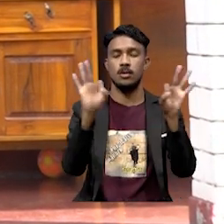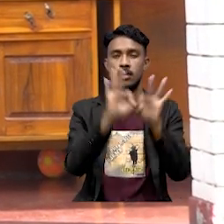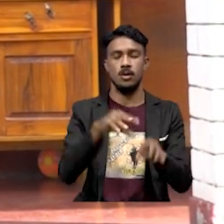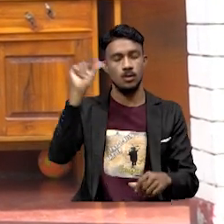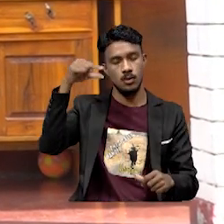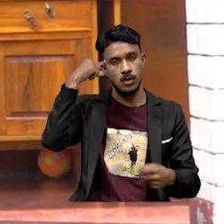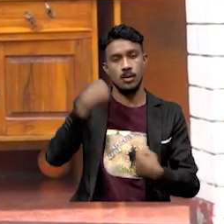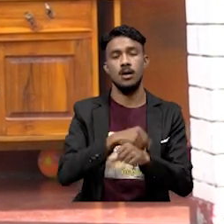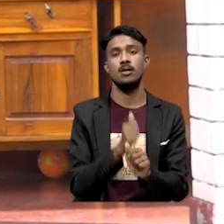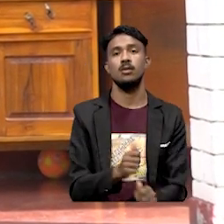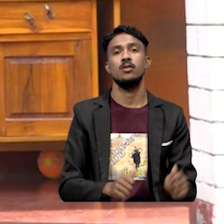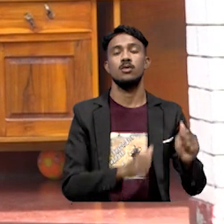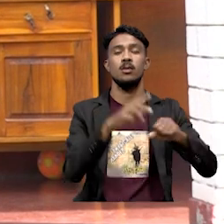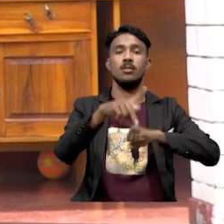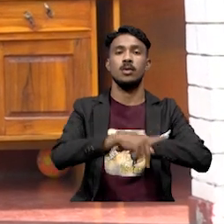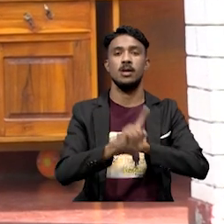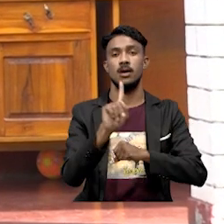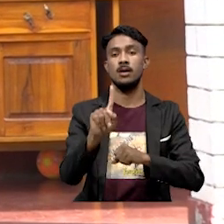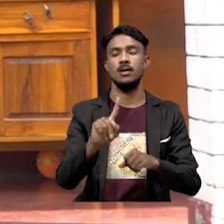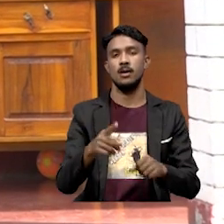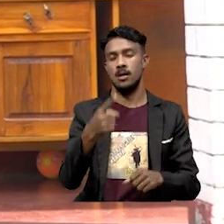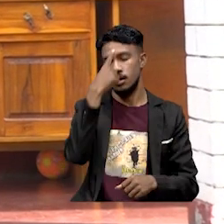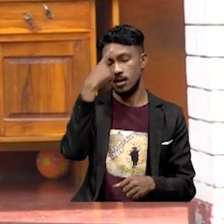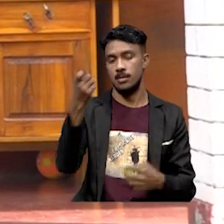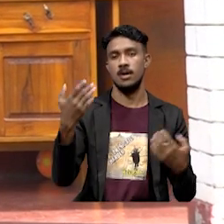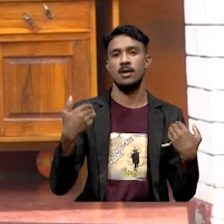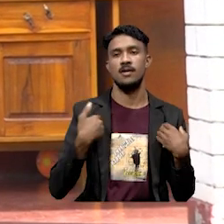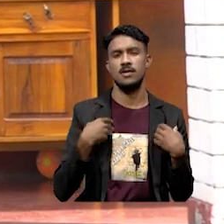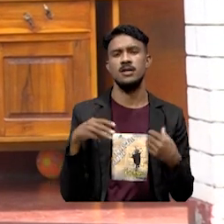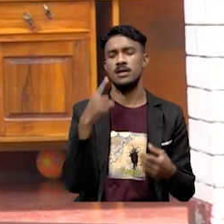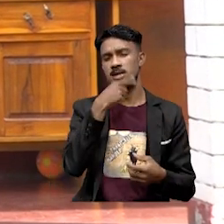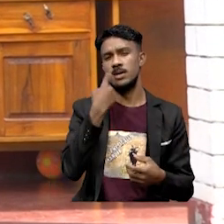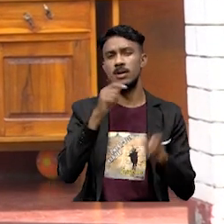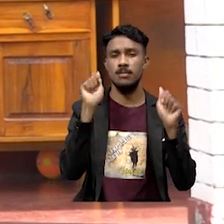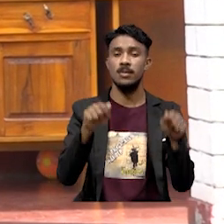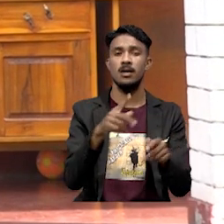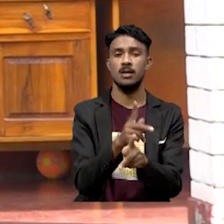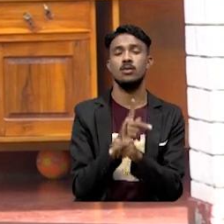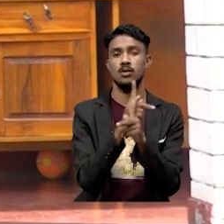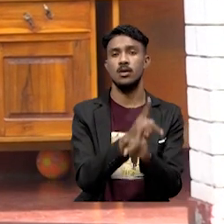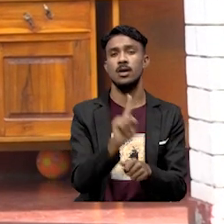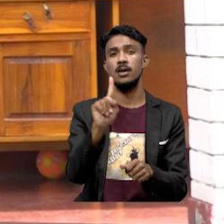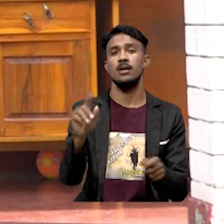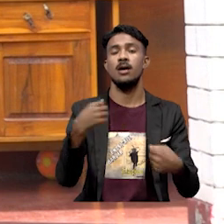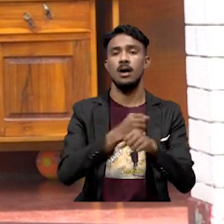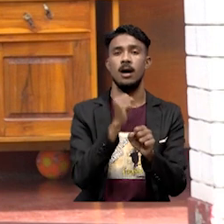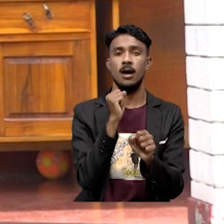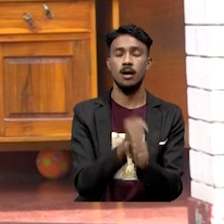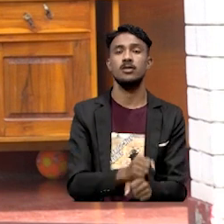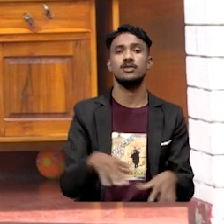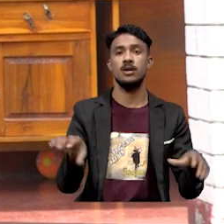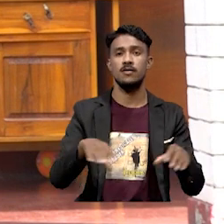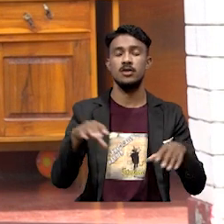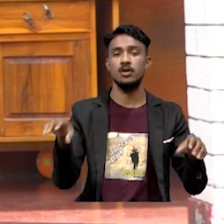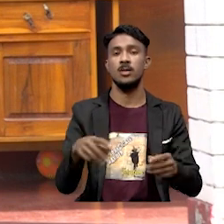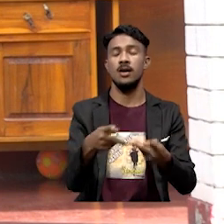implementa politika ida nene. Purke iya neba nene itahare, semak bele kontrola ida nene halos jastaun ba zona